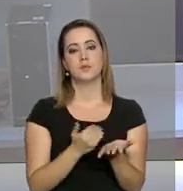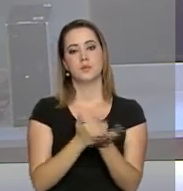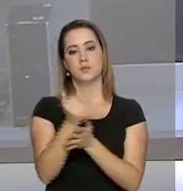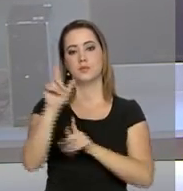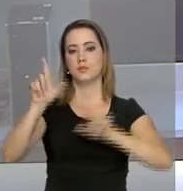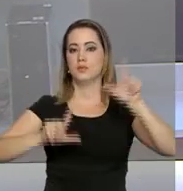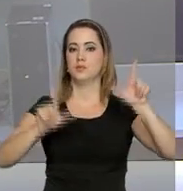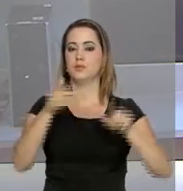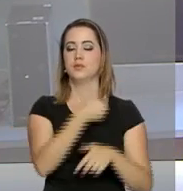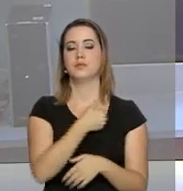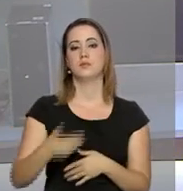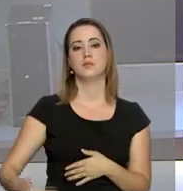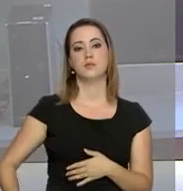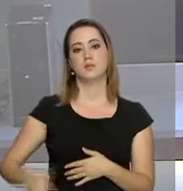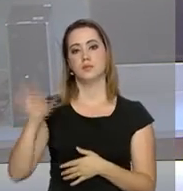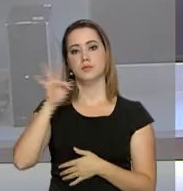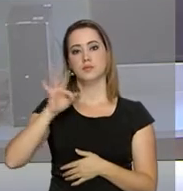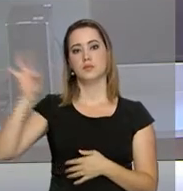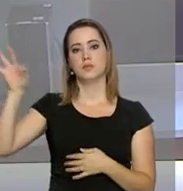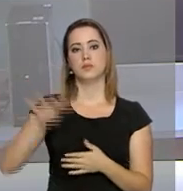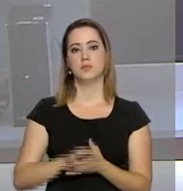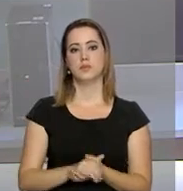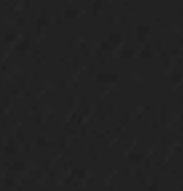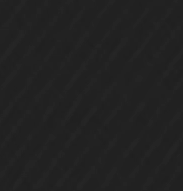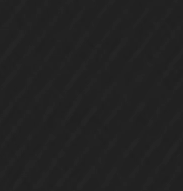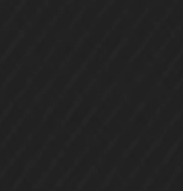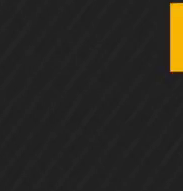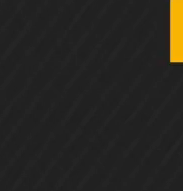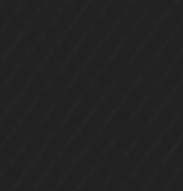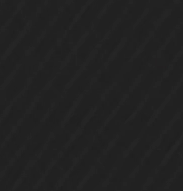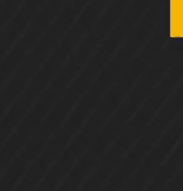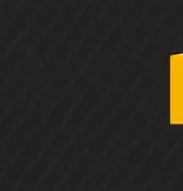continue com a gente aqui na nbr a tv do governo federal